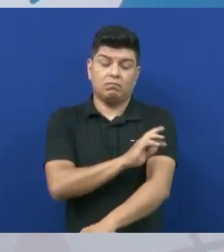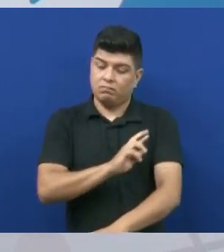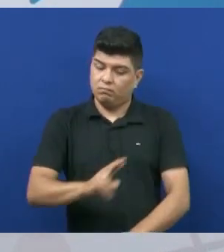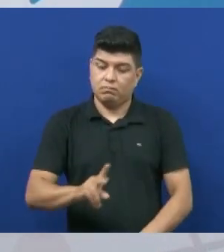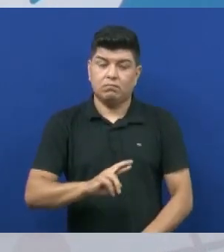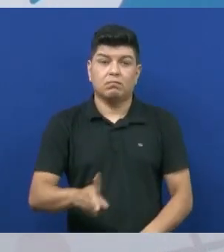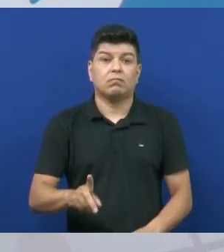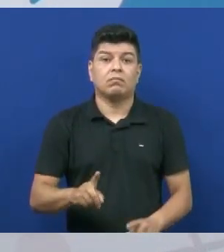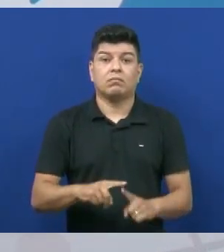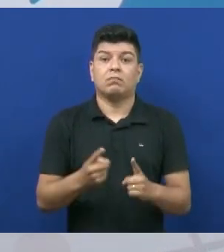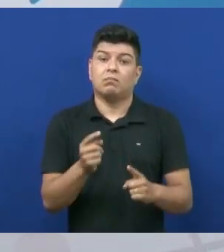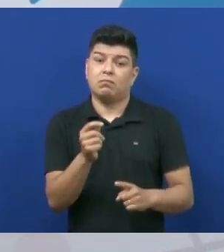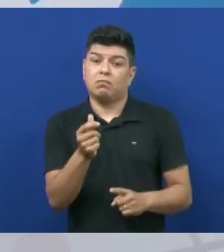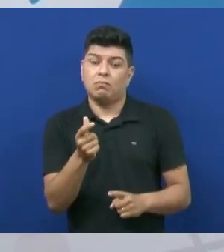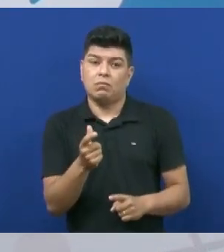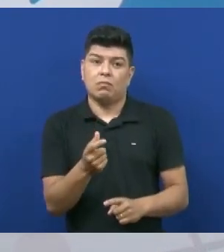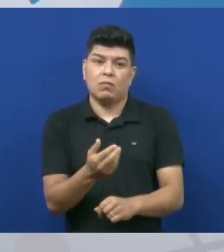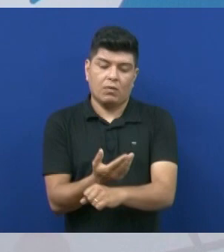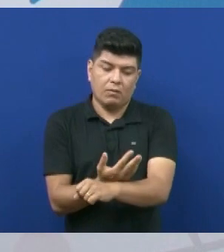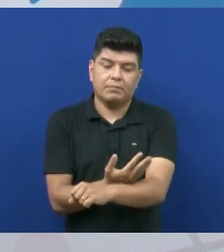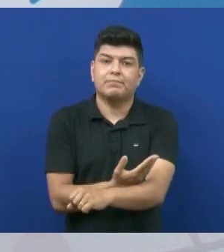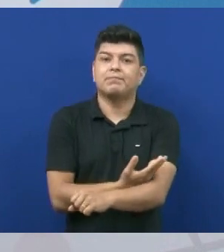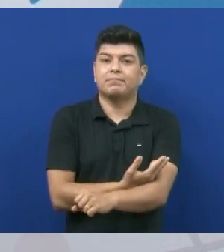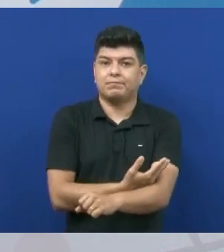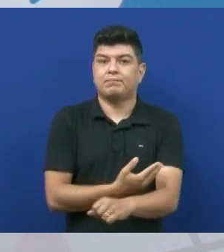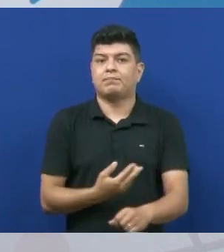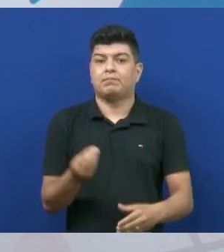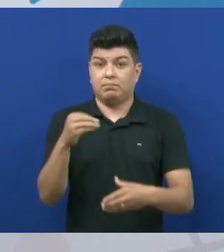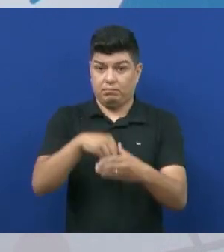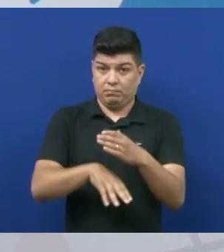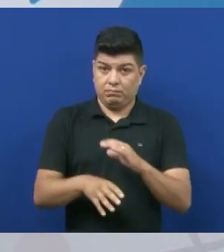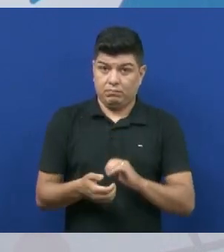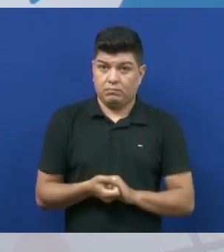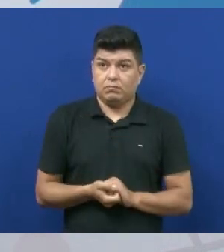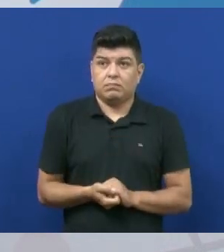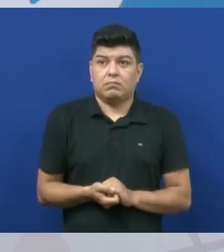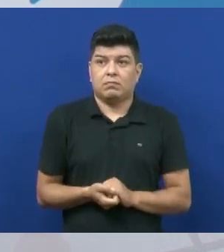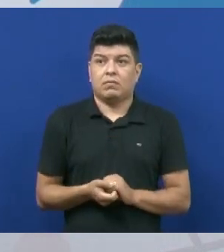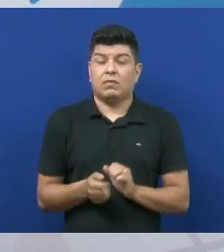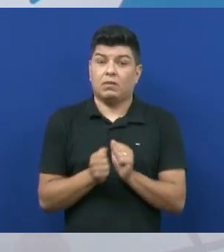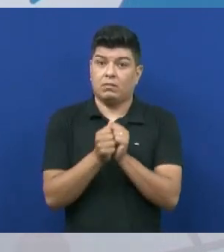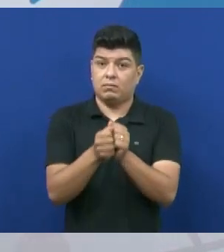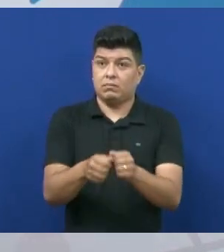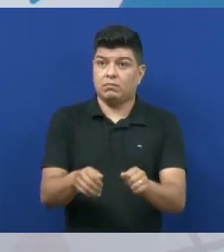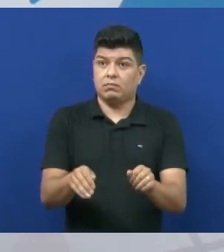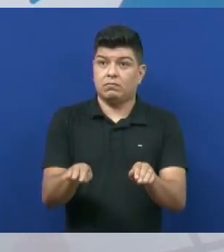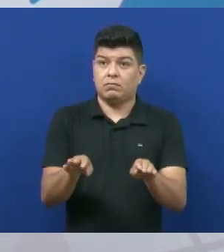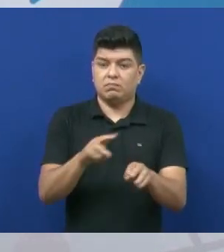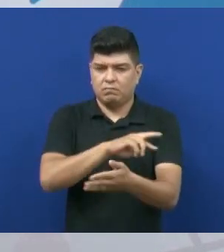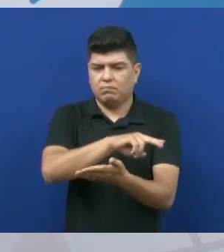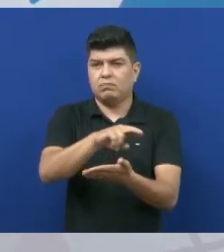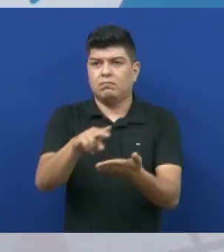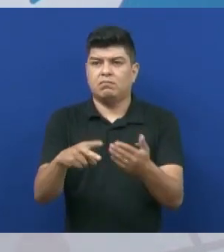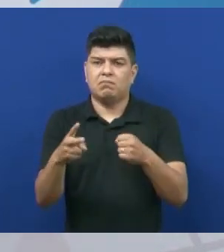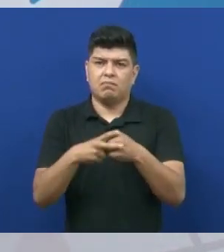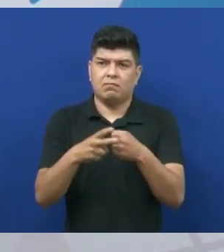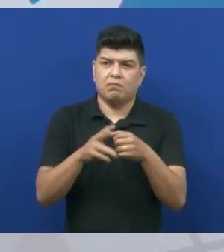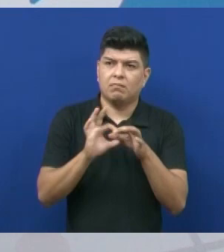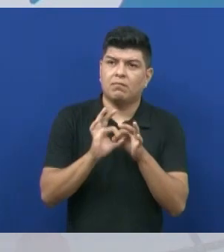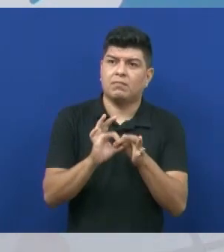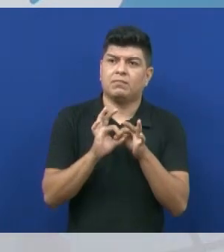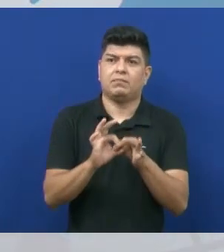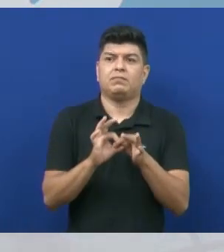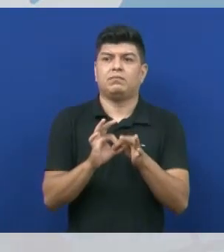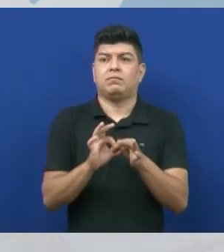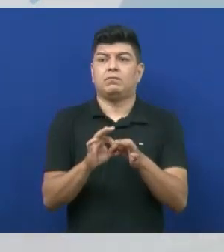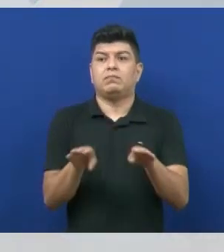mas colocaria um pouquinho de sentimento nessa descrição. E ela é composta de muitos adjetivos, verbos de